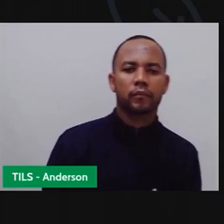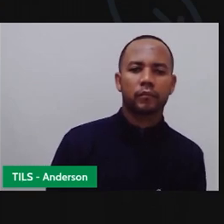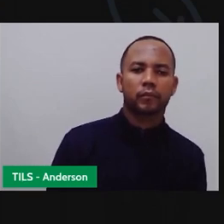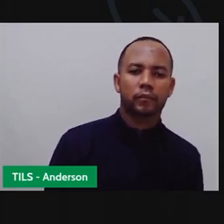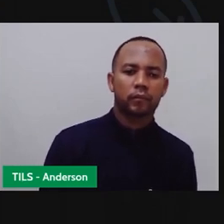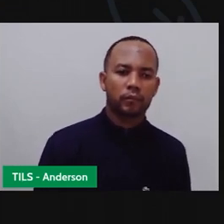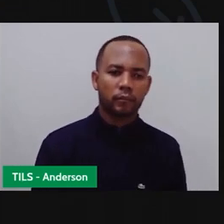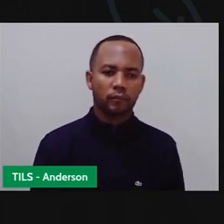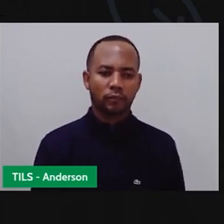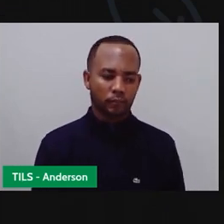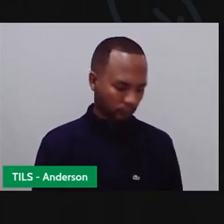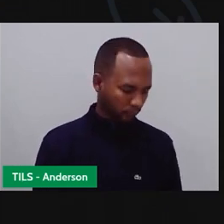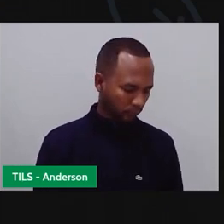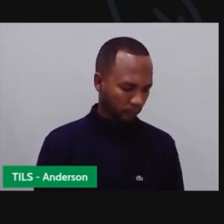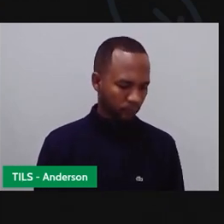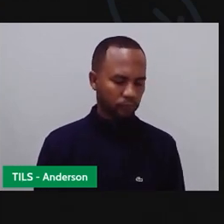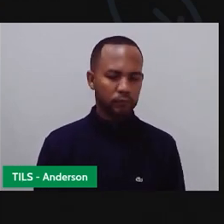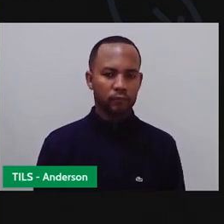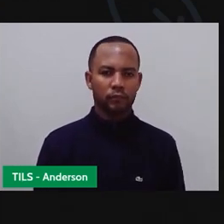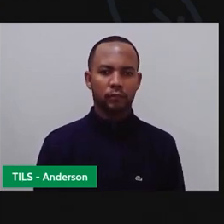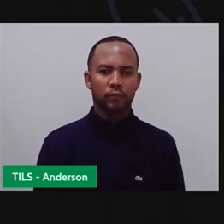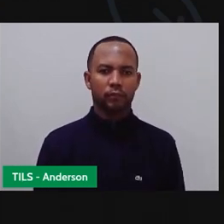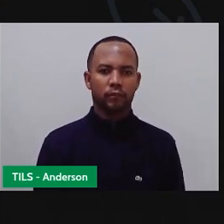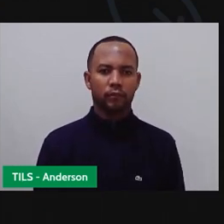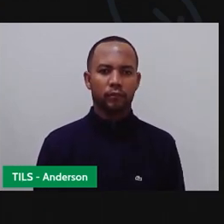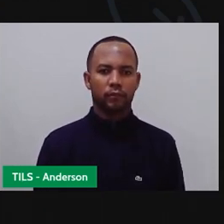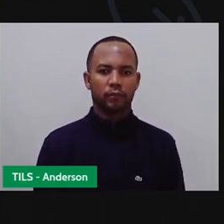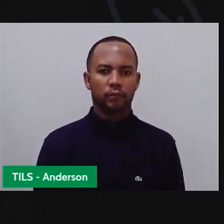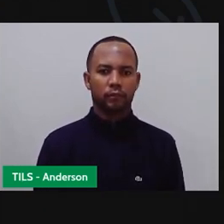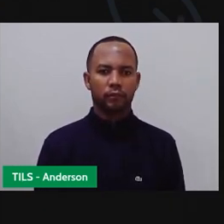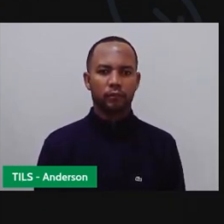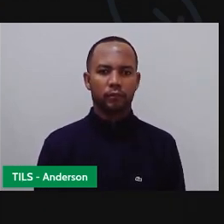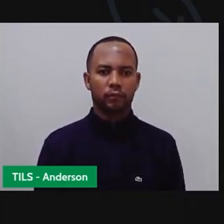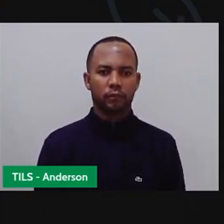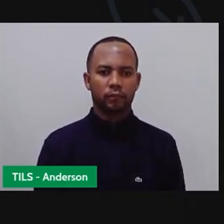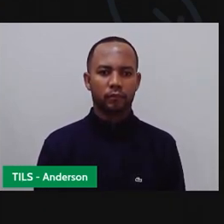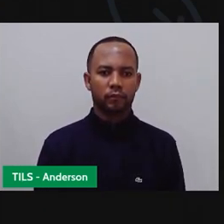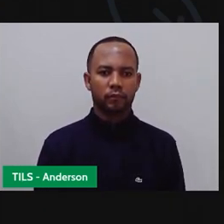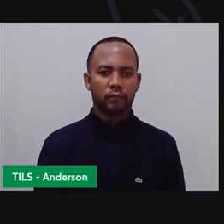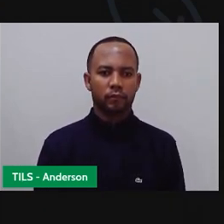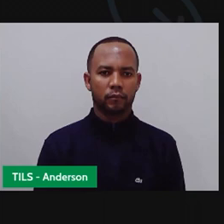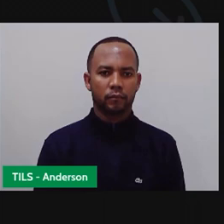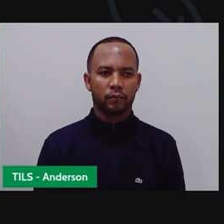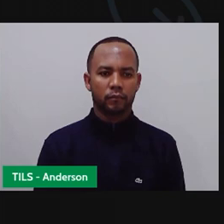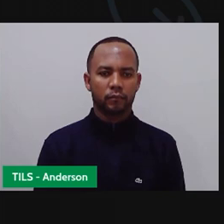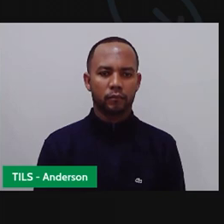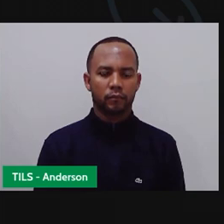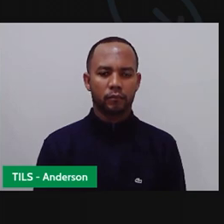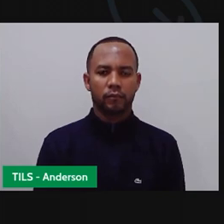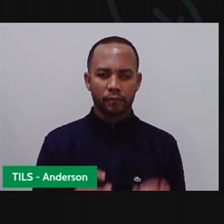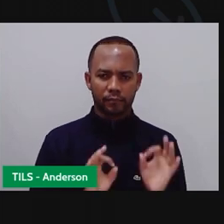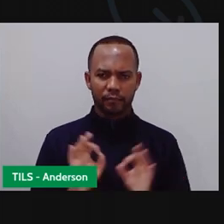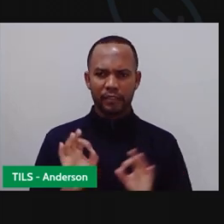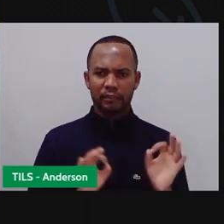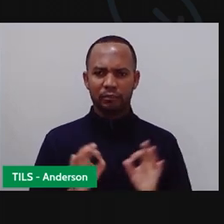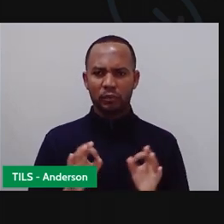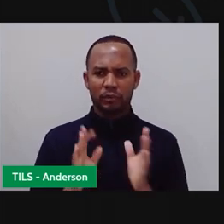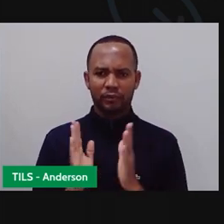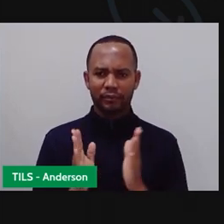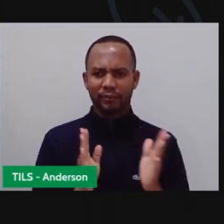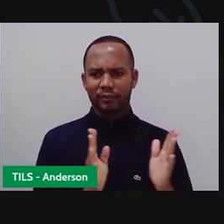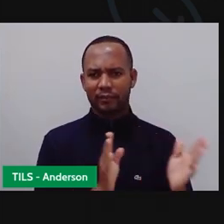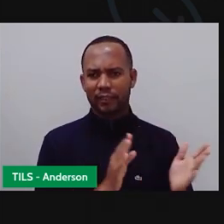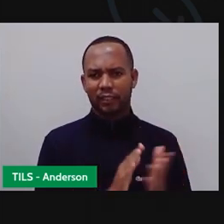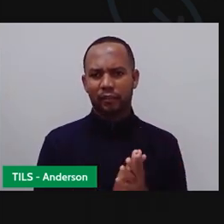vocês muito na e as quantias né viu que a próximo direitinho não precisa ser exatamente